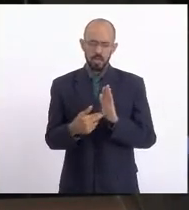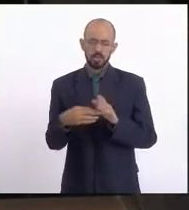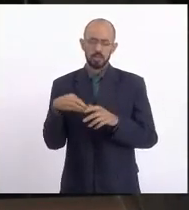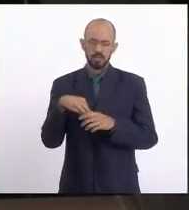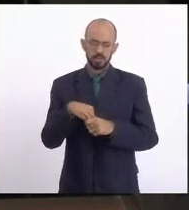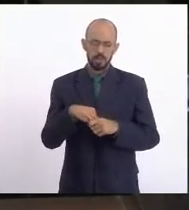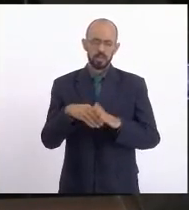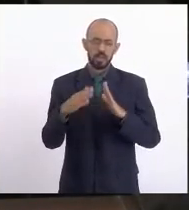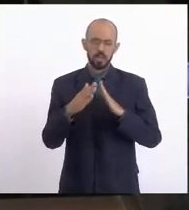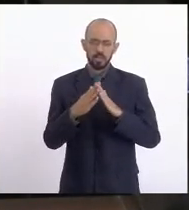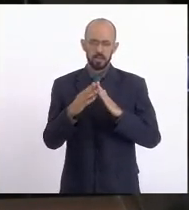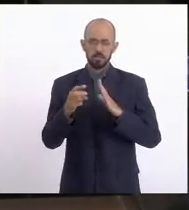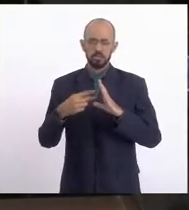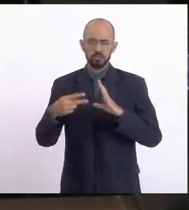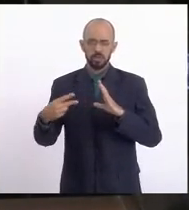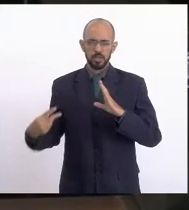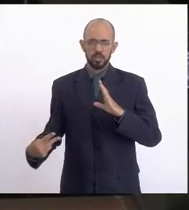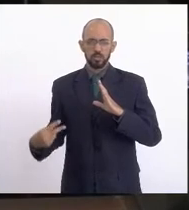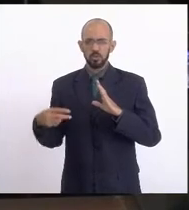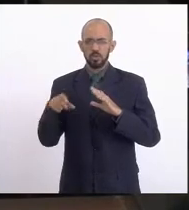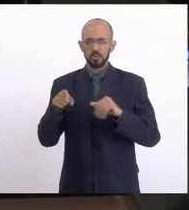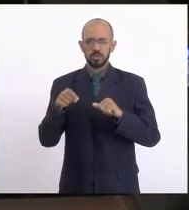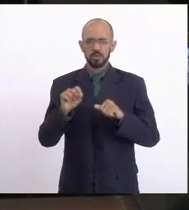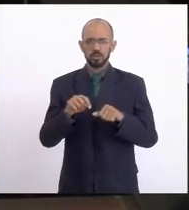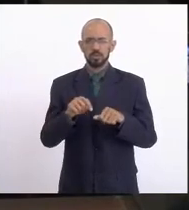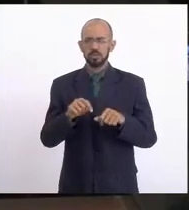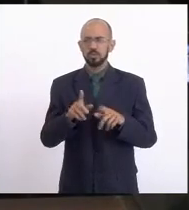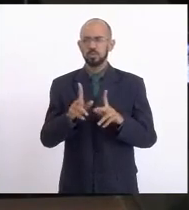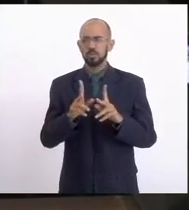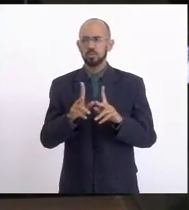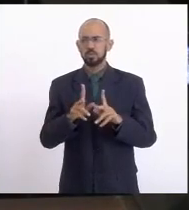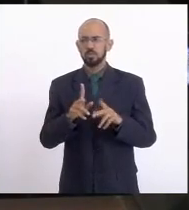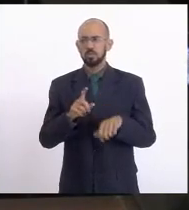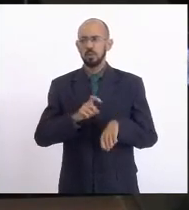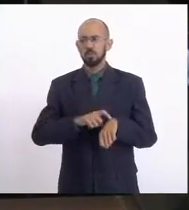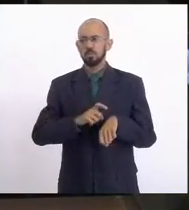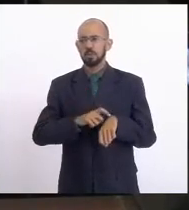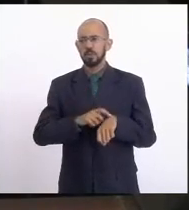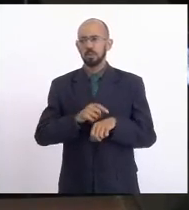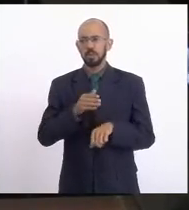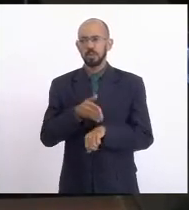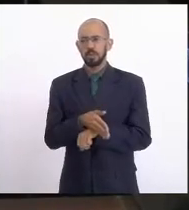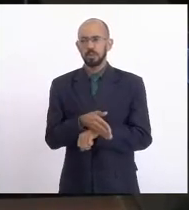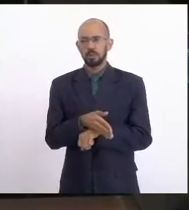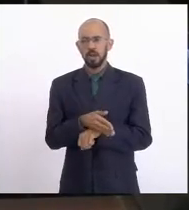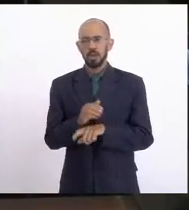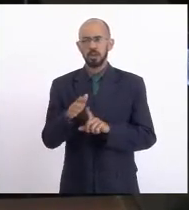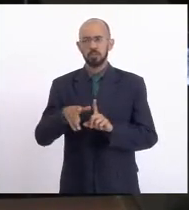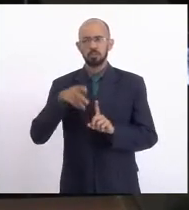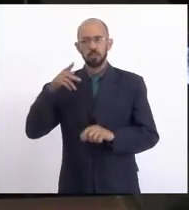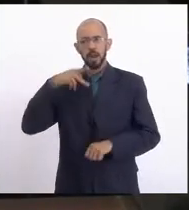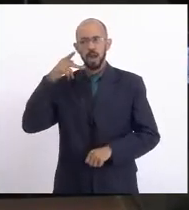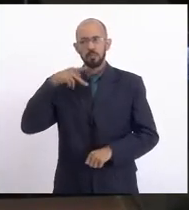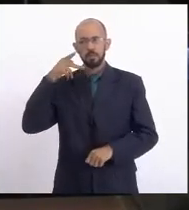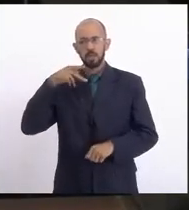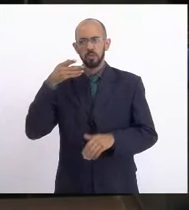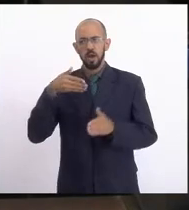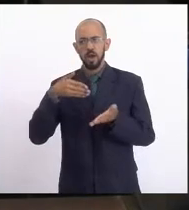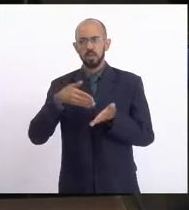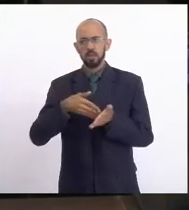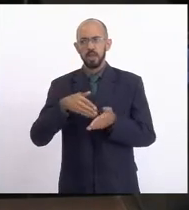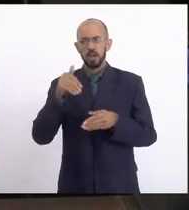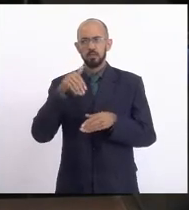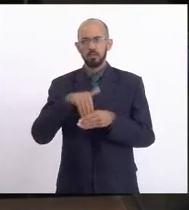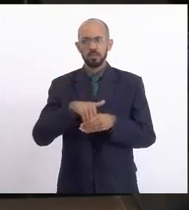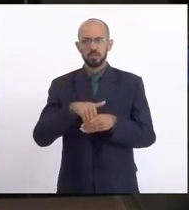interstício, intervalo de tempo, desde que a mensagem da entrada no Parlamento até ser colocada em plenário para votação, tem um intervalo